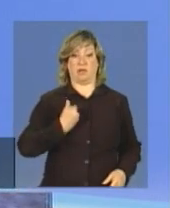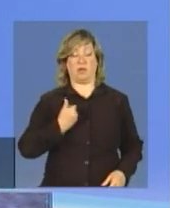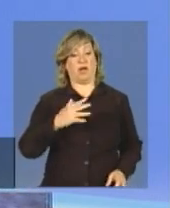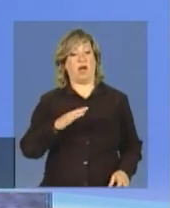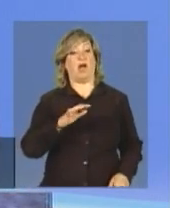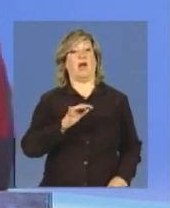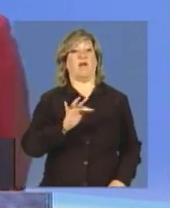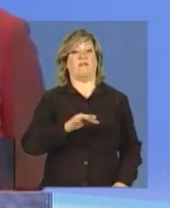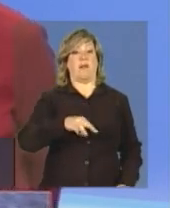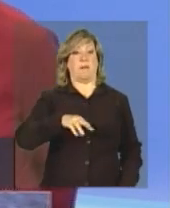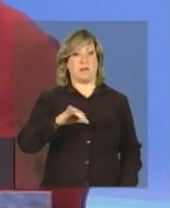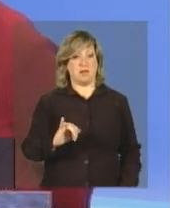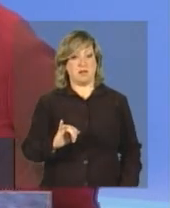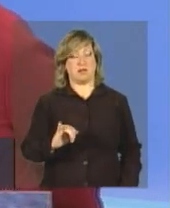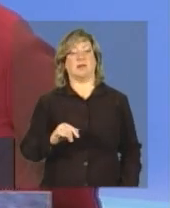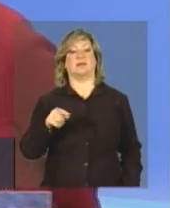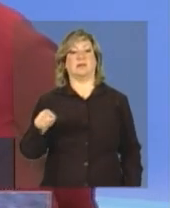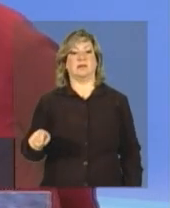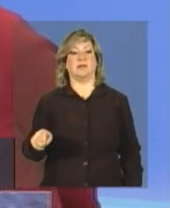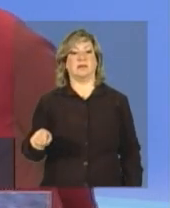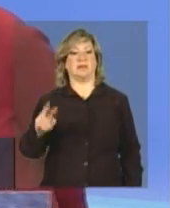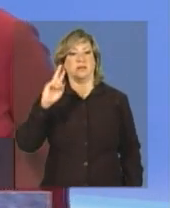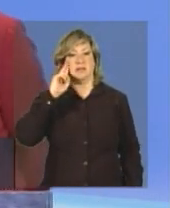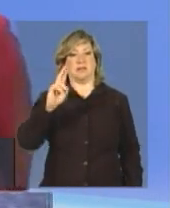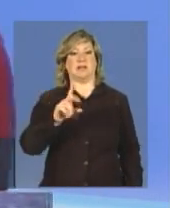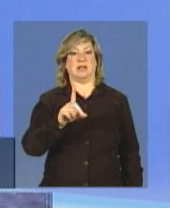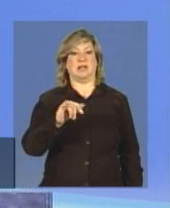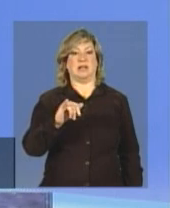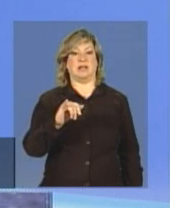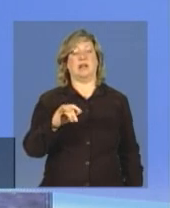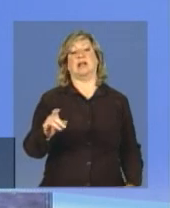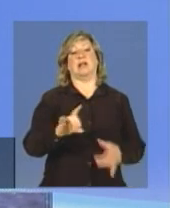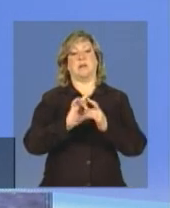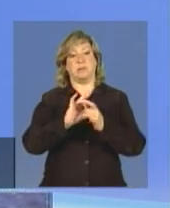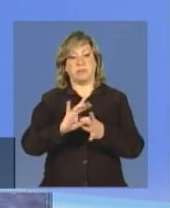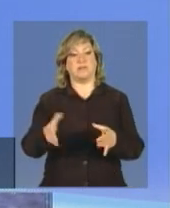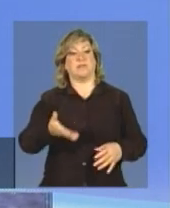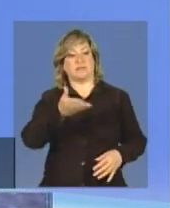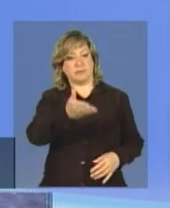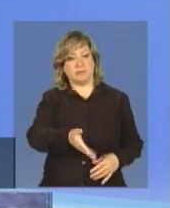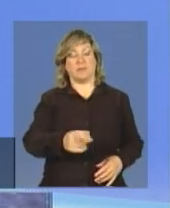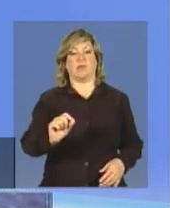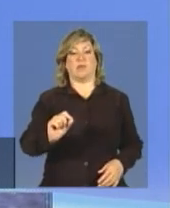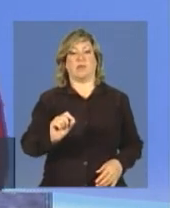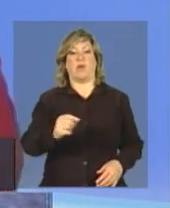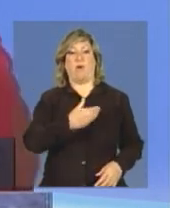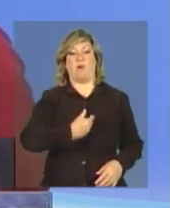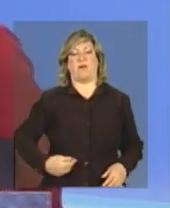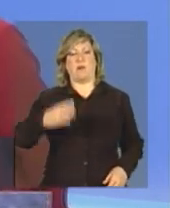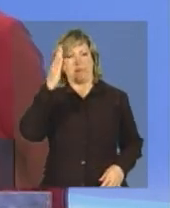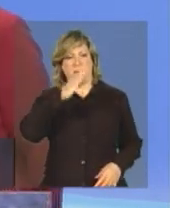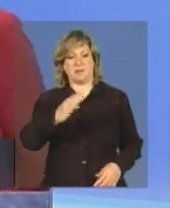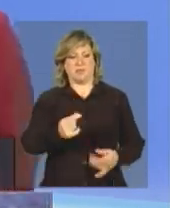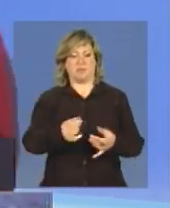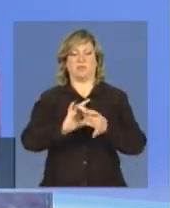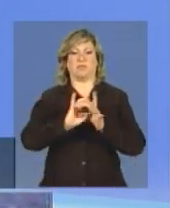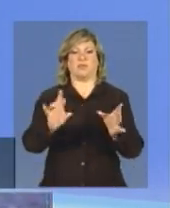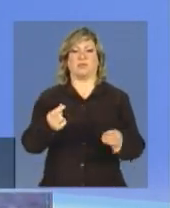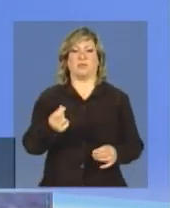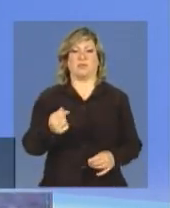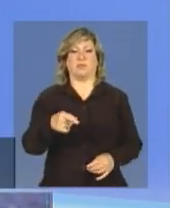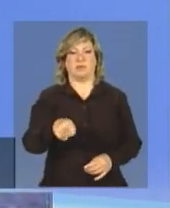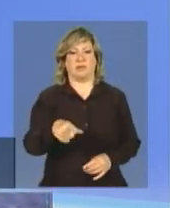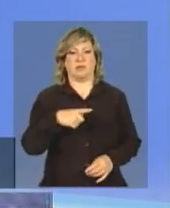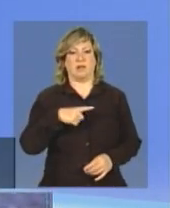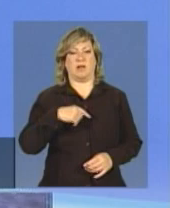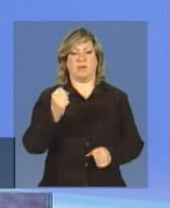o fundo liberou o governo brasileiro para investir em saneamento. Eu perguntei quanto, ele me disse